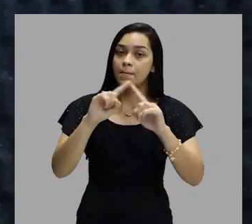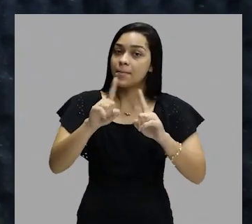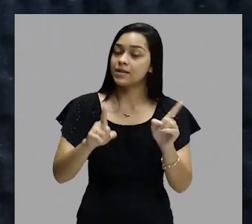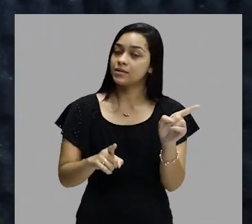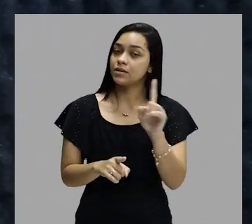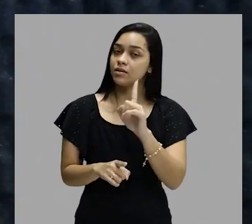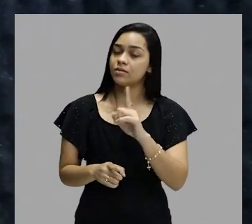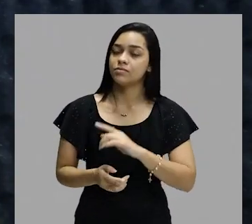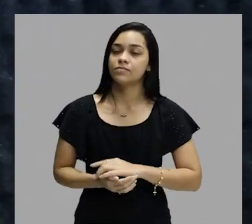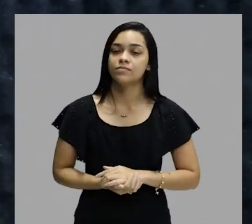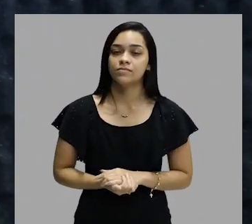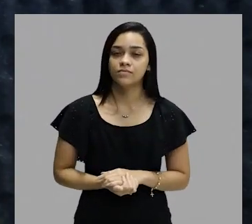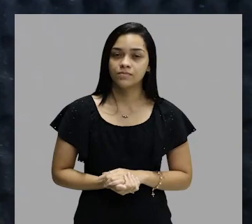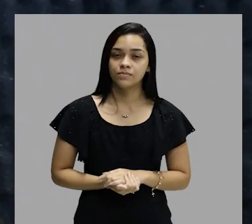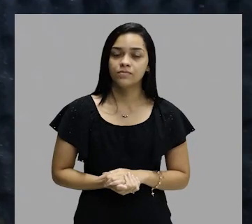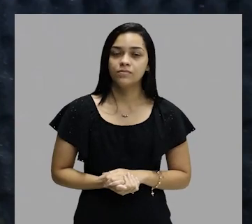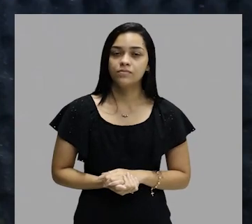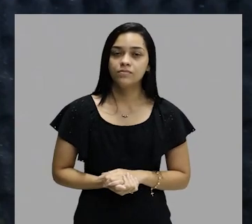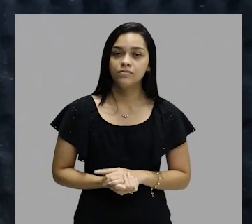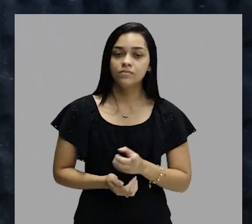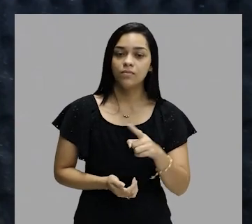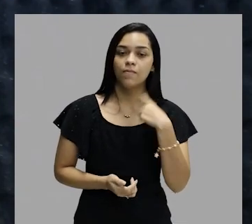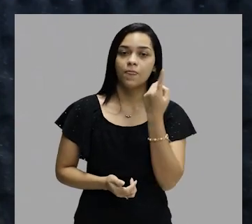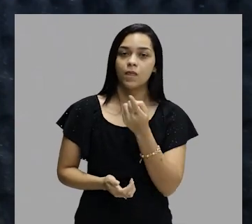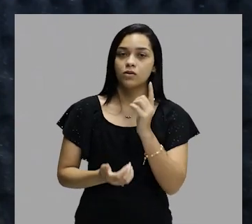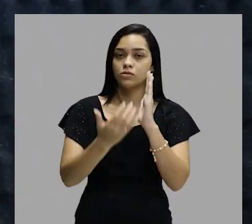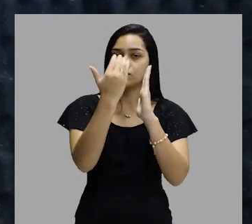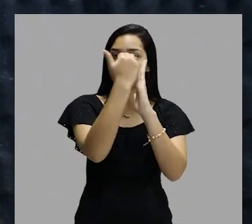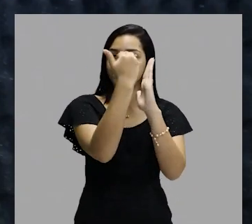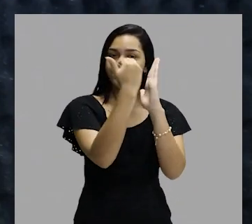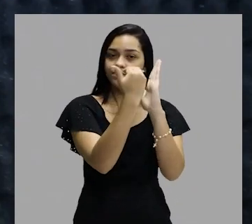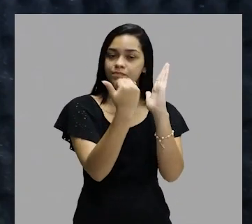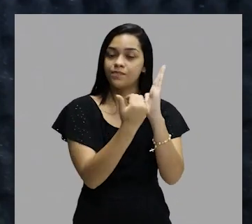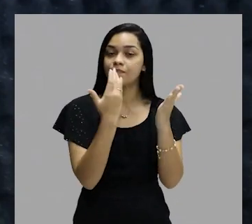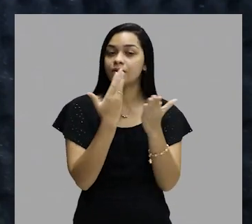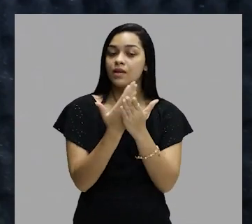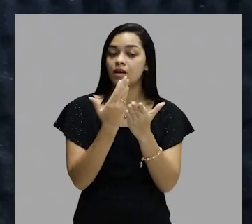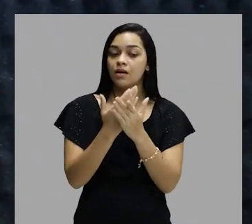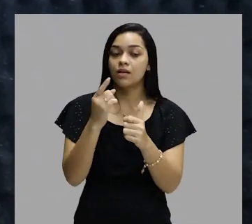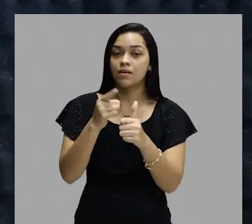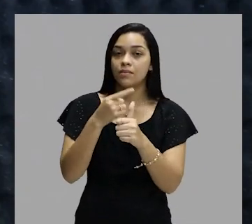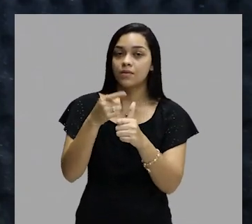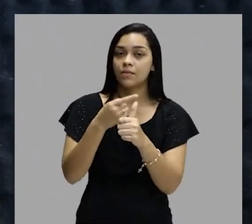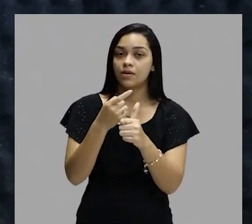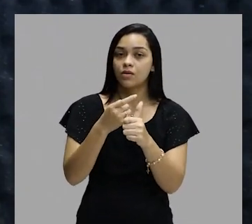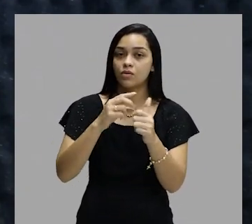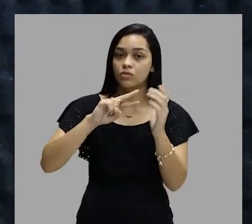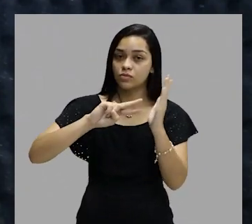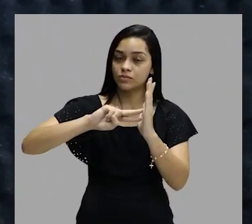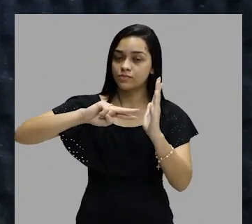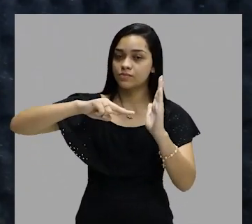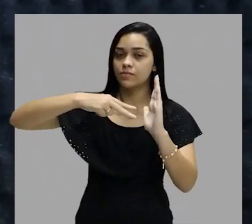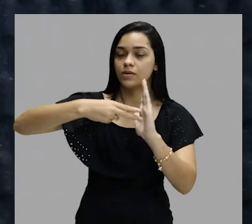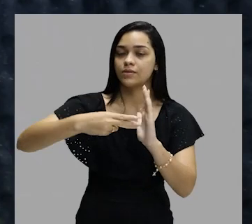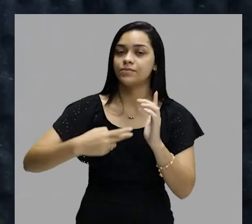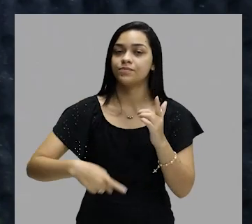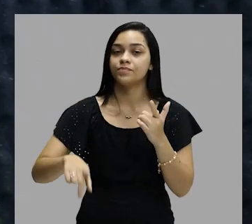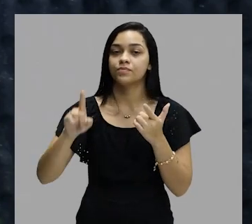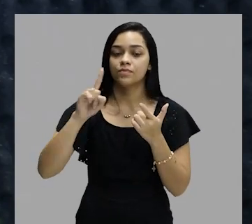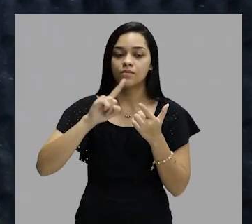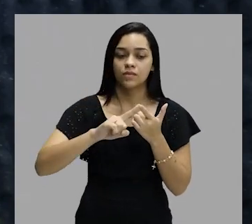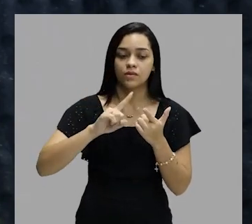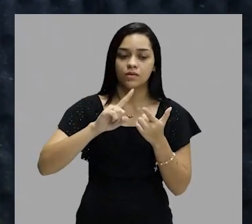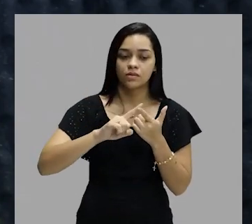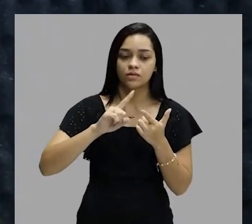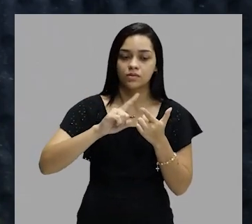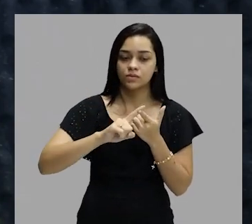é. Tá? Então, o nosso roteiro da nossa aula vai ser, primeiro, as definições, our definitions,